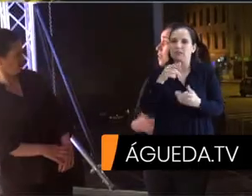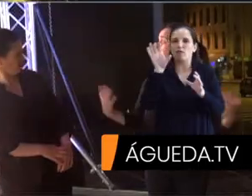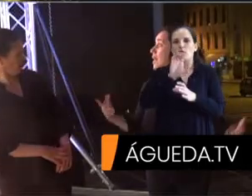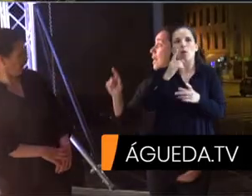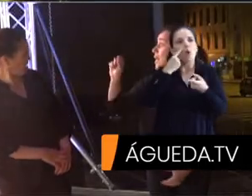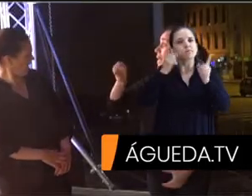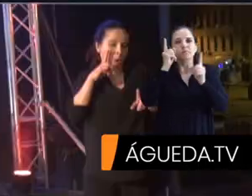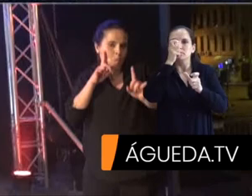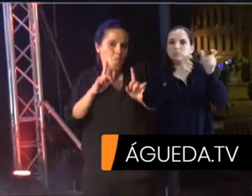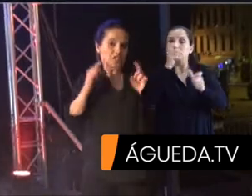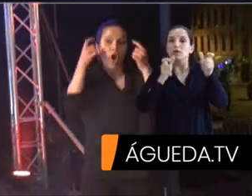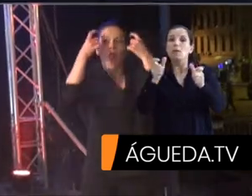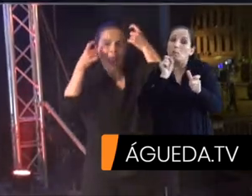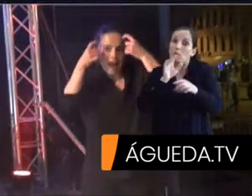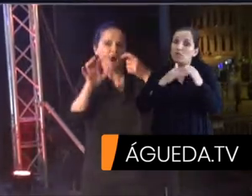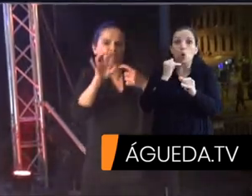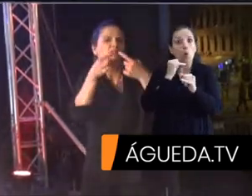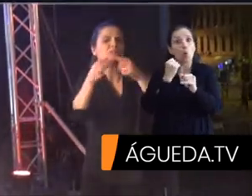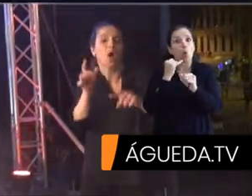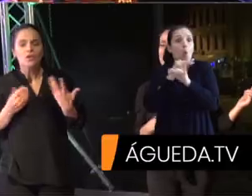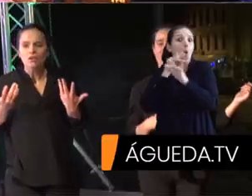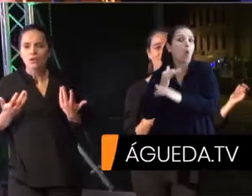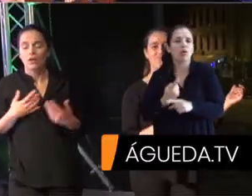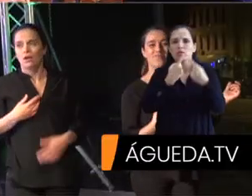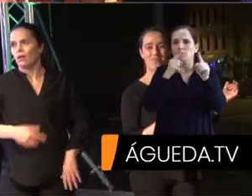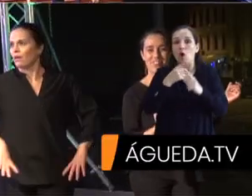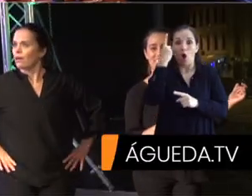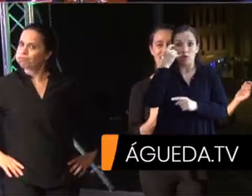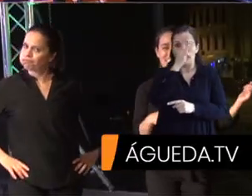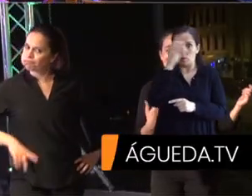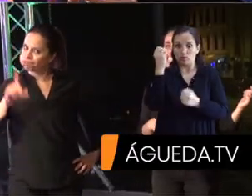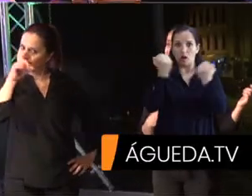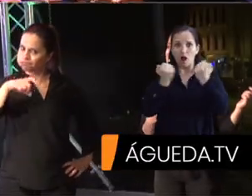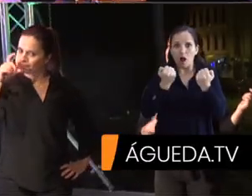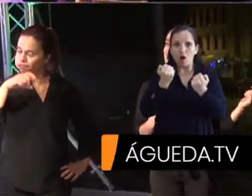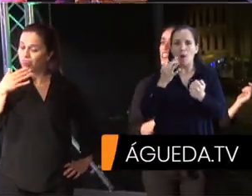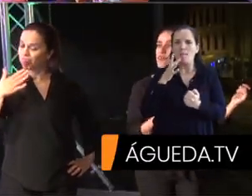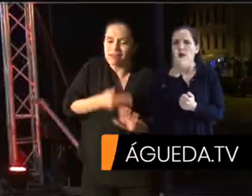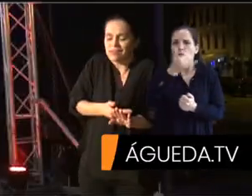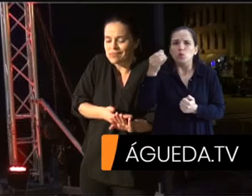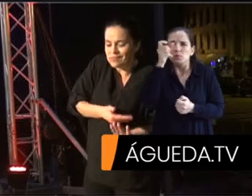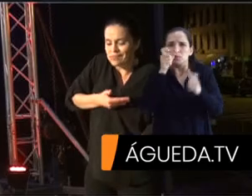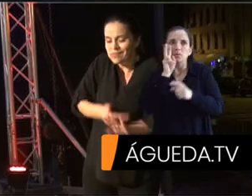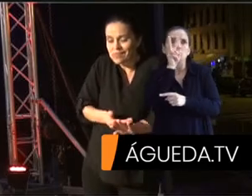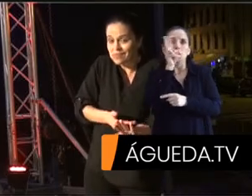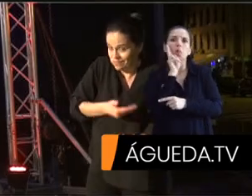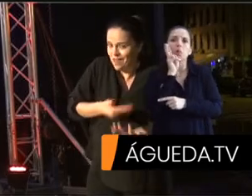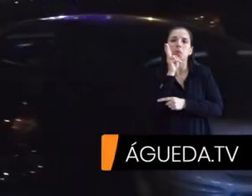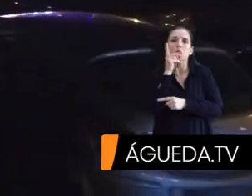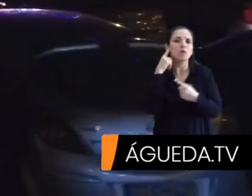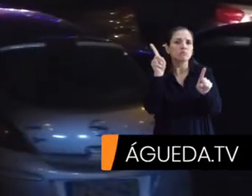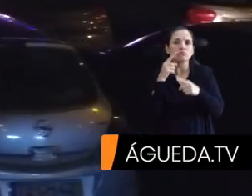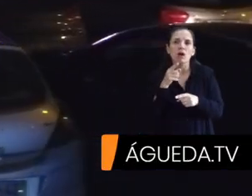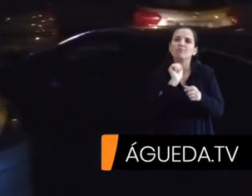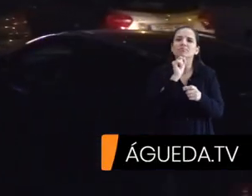mostrar a tanta gente que é possível fazer coisas diferentes. Ontem tivemos aqui 400 carros, foram quase 1200 pessoas que tiveram a assistir a um concerto